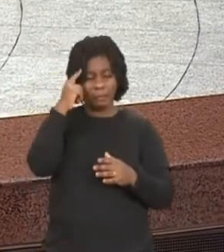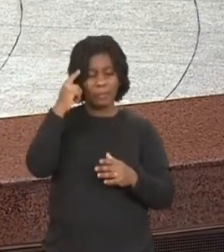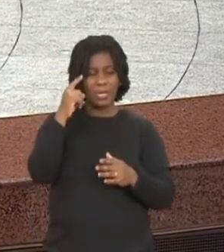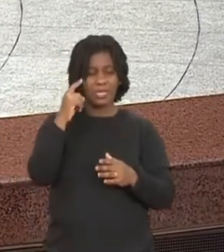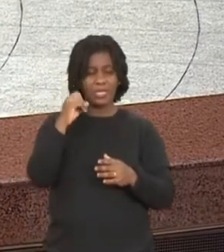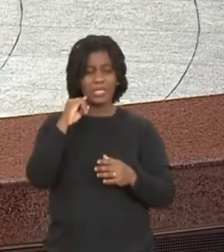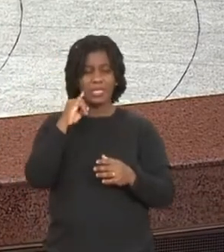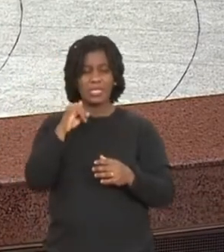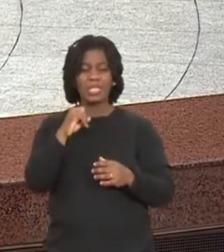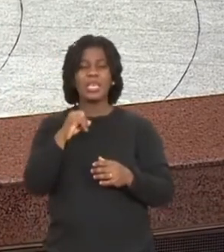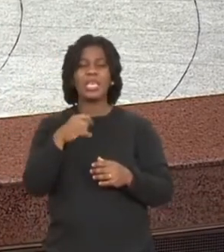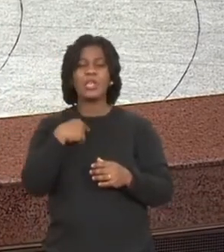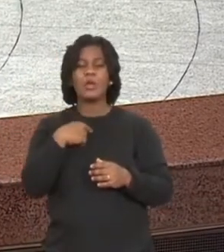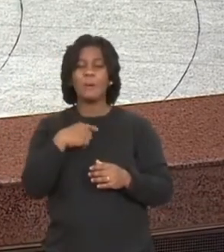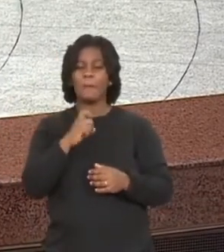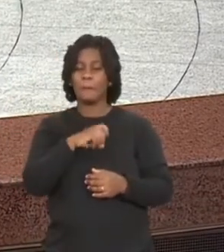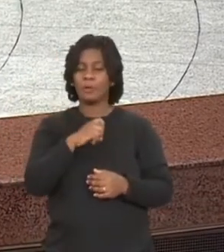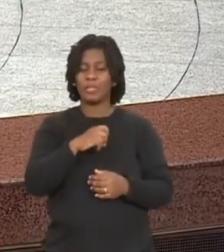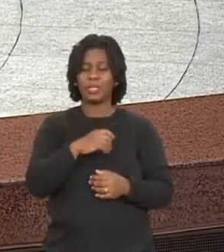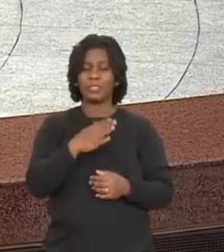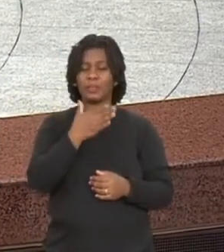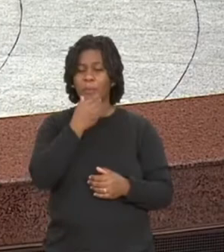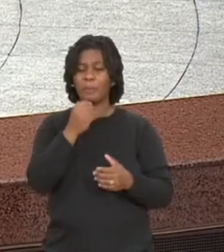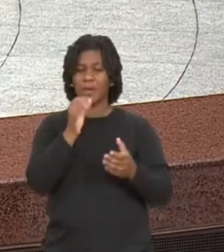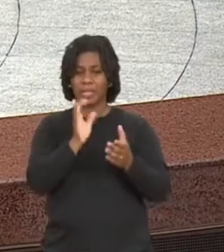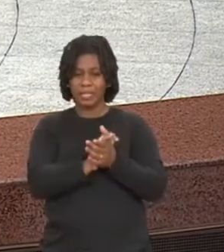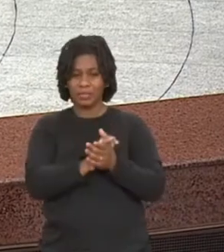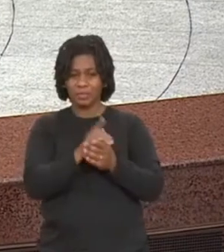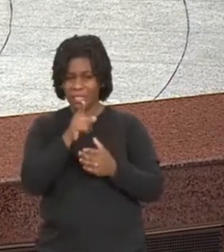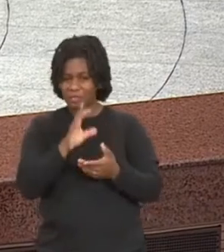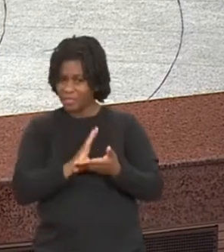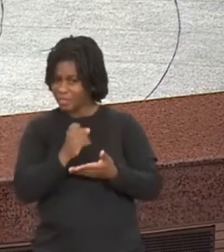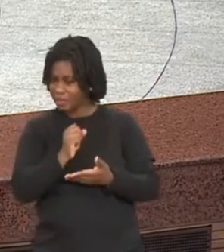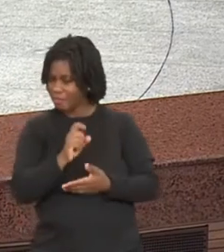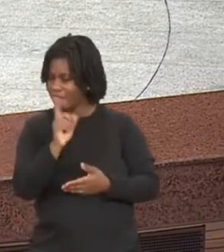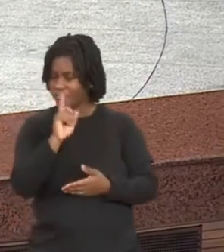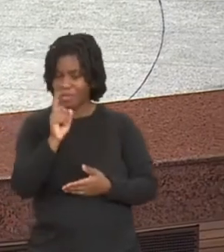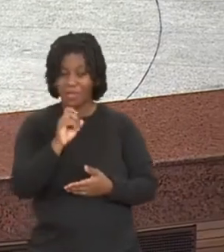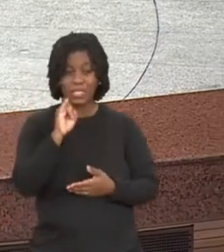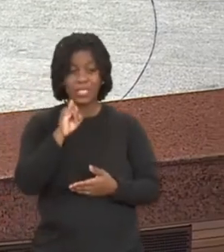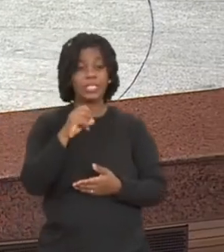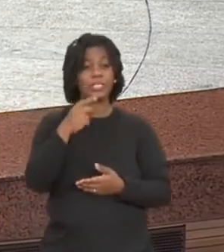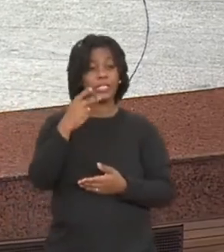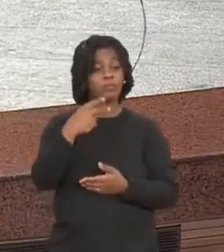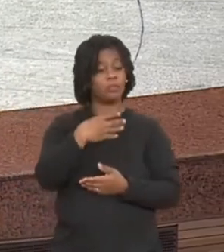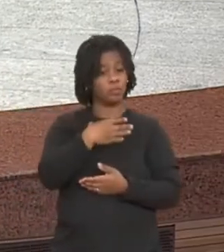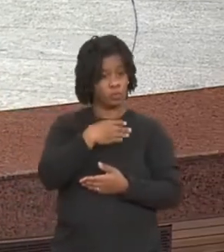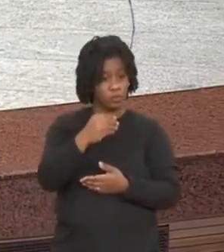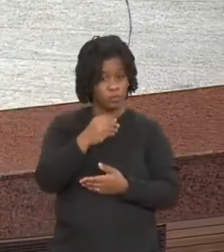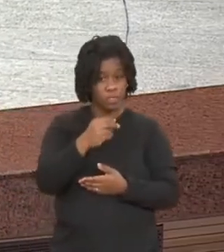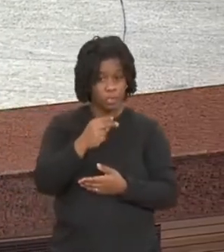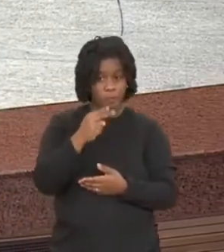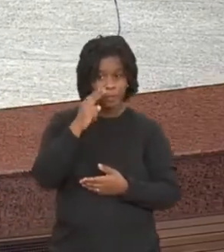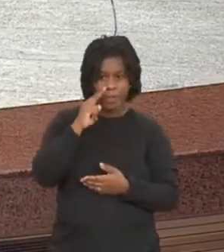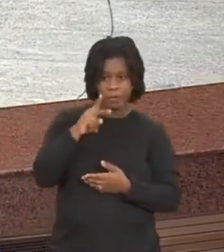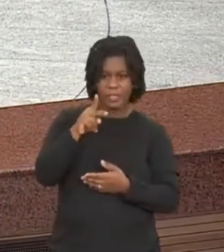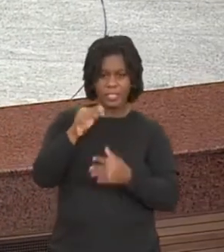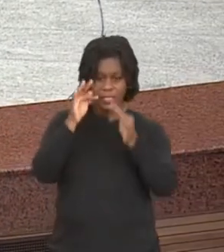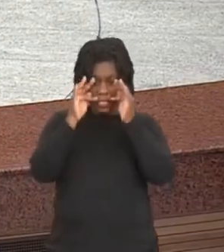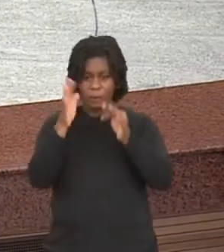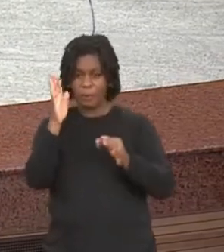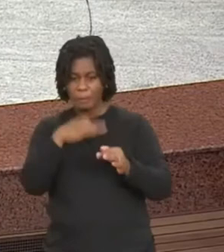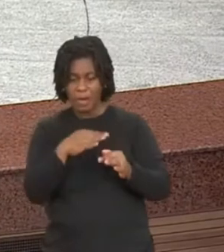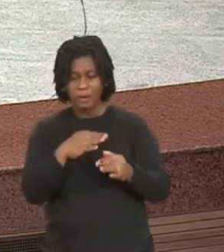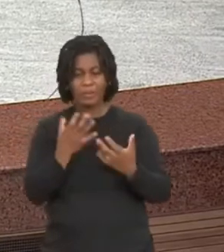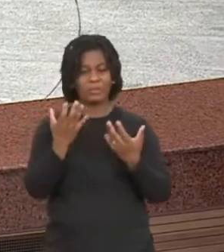Se você dá mau testemunho dentro de casa, se seus filhos estão sendo criados vendo um péssimo testemunho, seus filhos não vão querer o seu Deus. Seus filhos de repente não vão